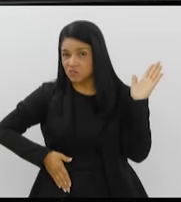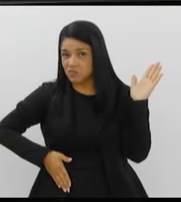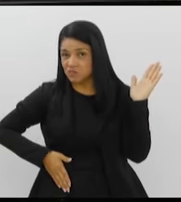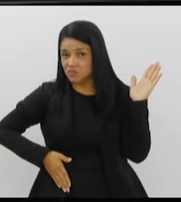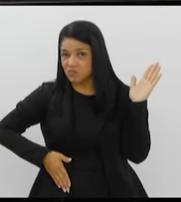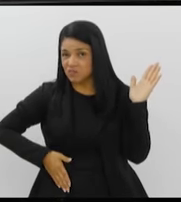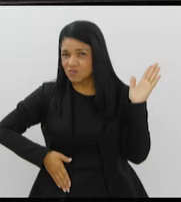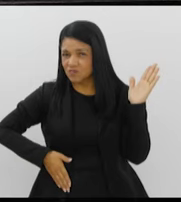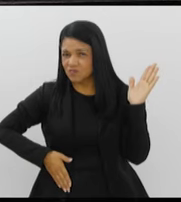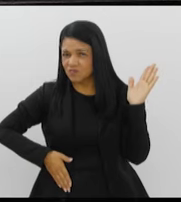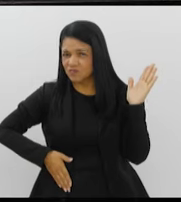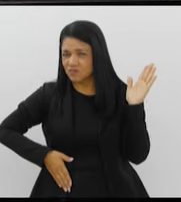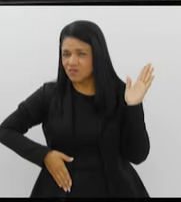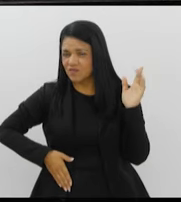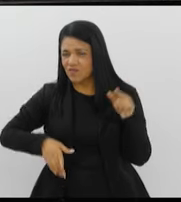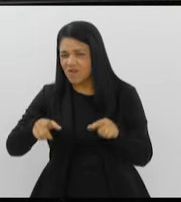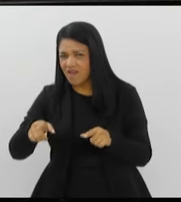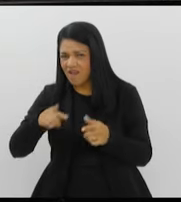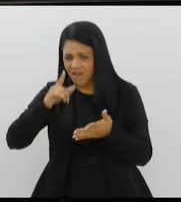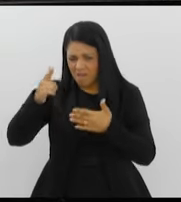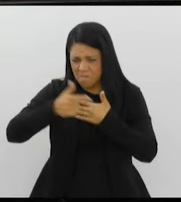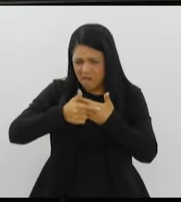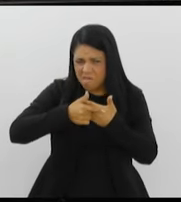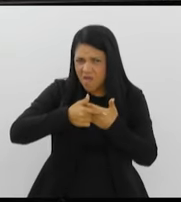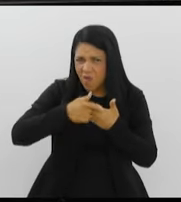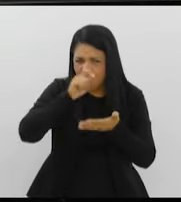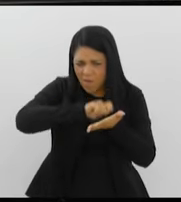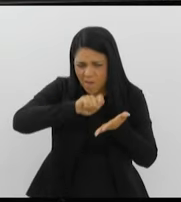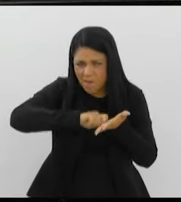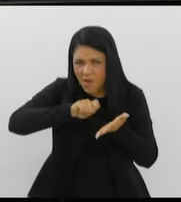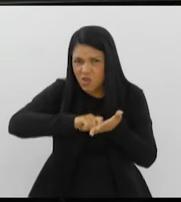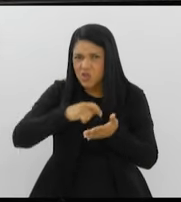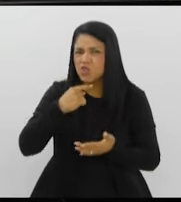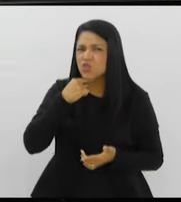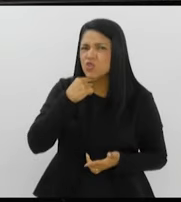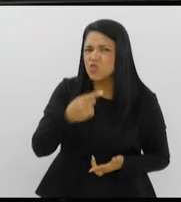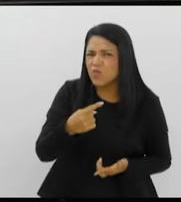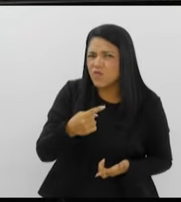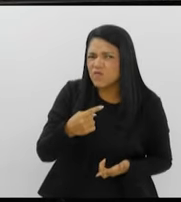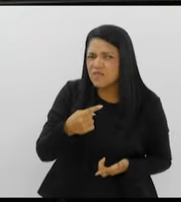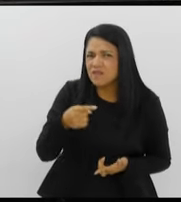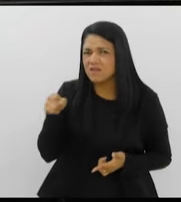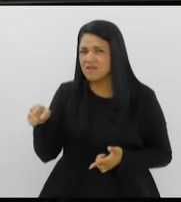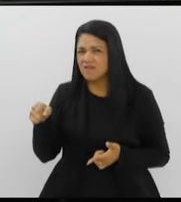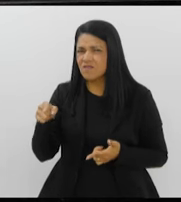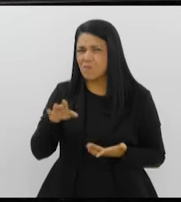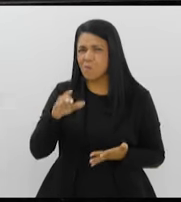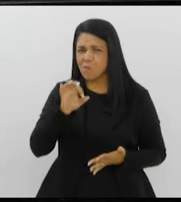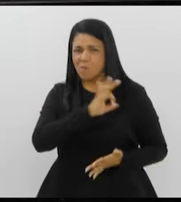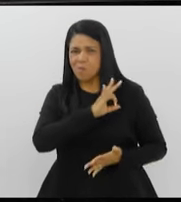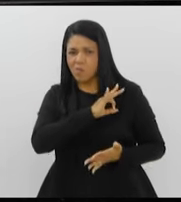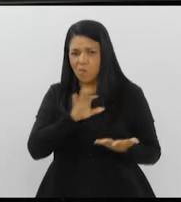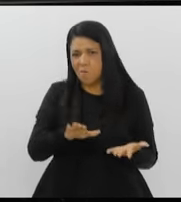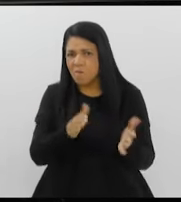Eles estão colocando em dúvida se o policial foi morto pelo tráfico.